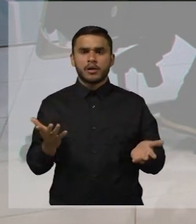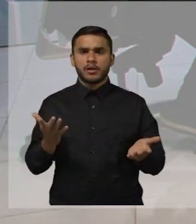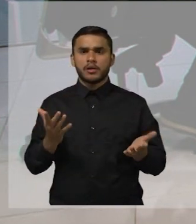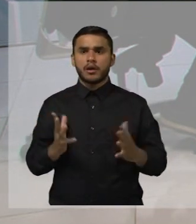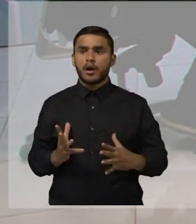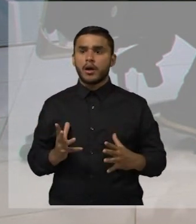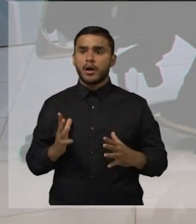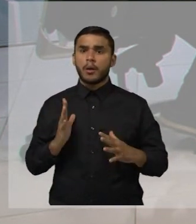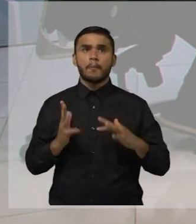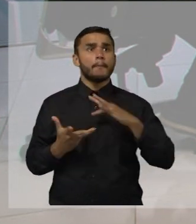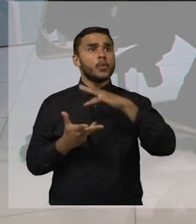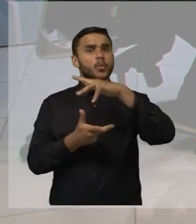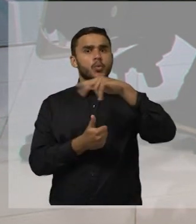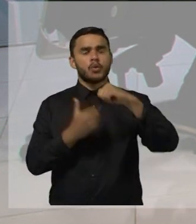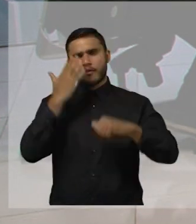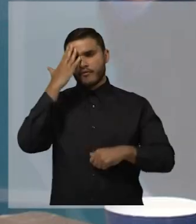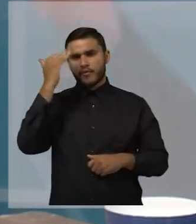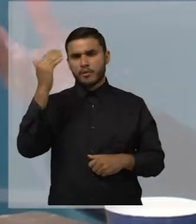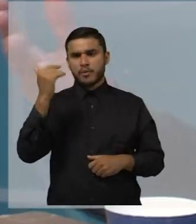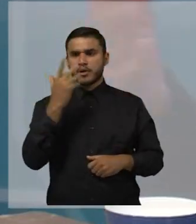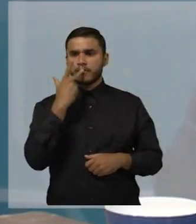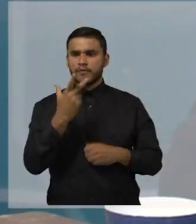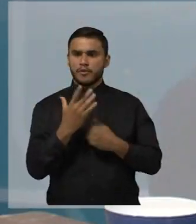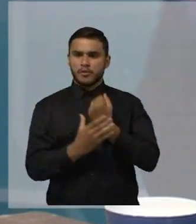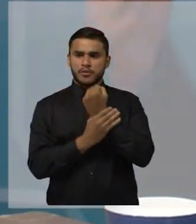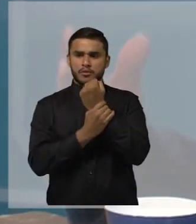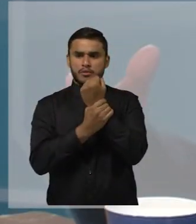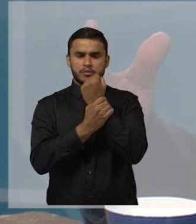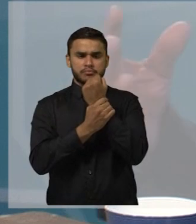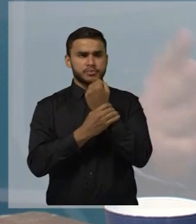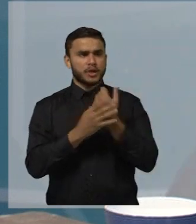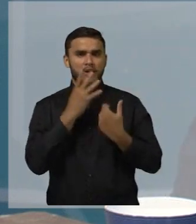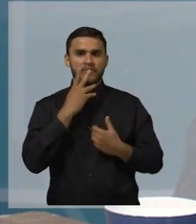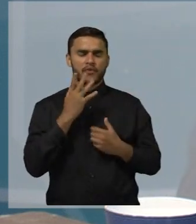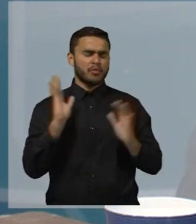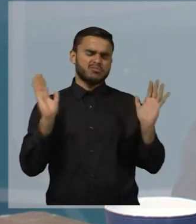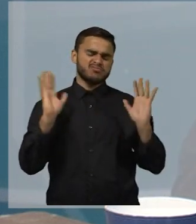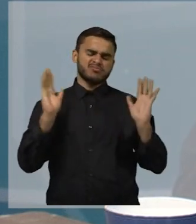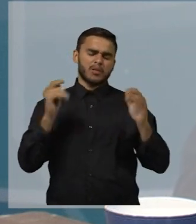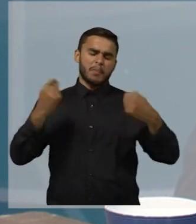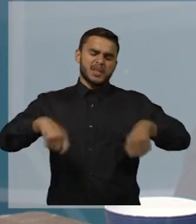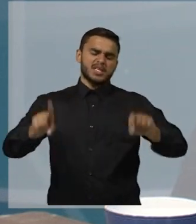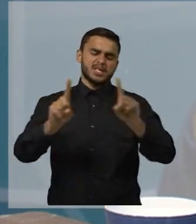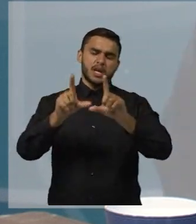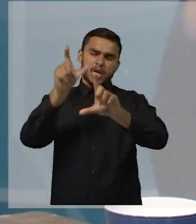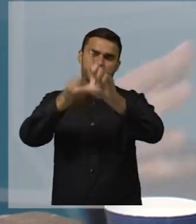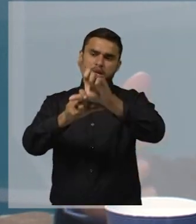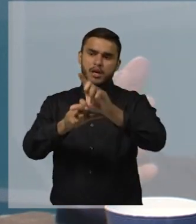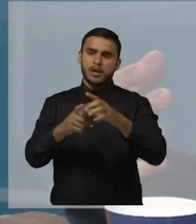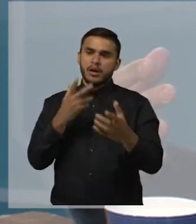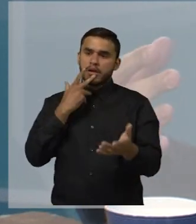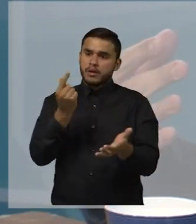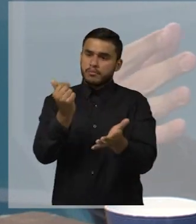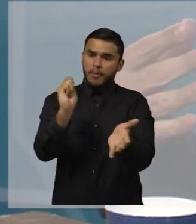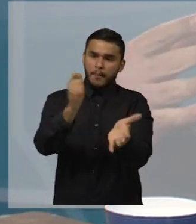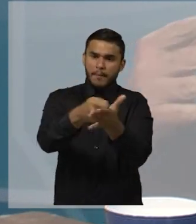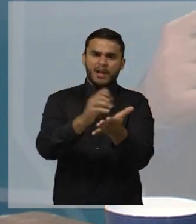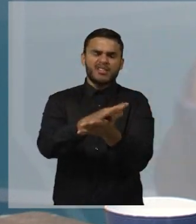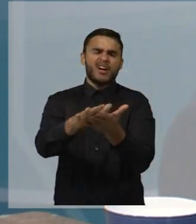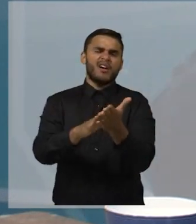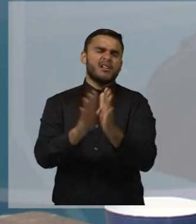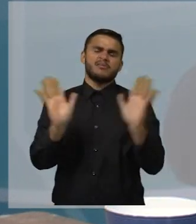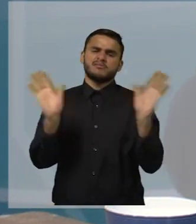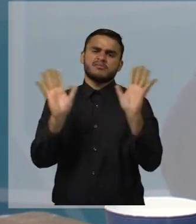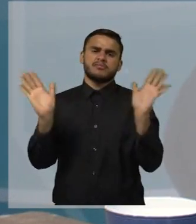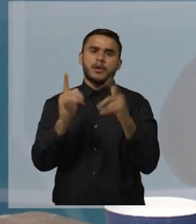liberal você assistir uma indústria mundial Super protegida. Super protegida